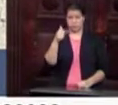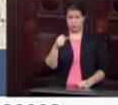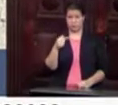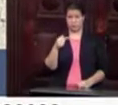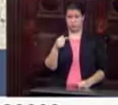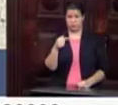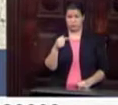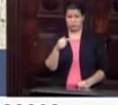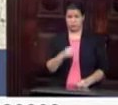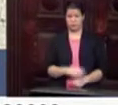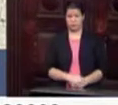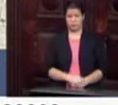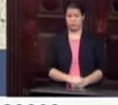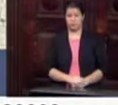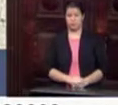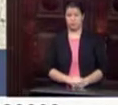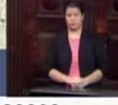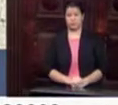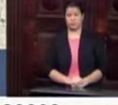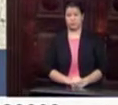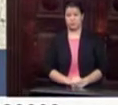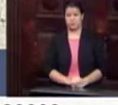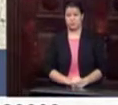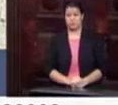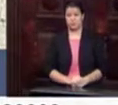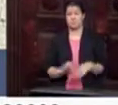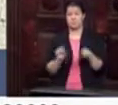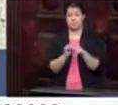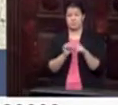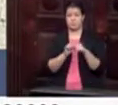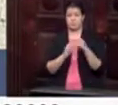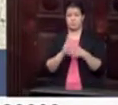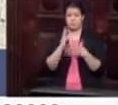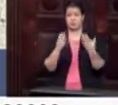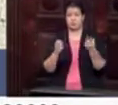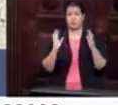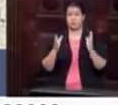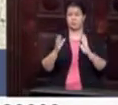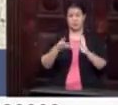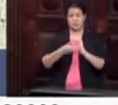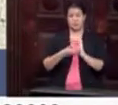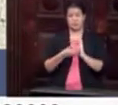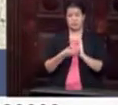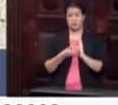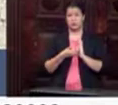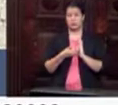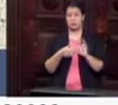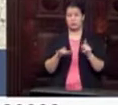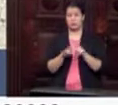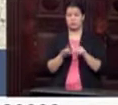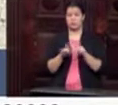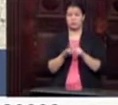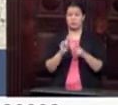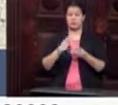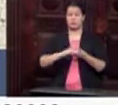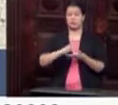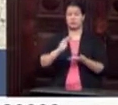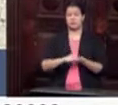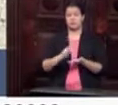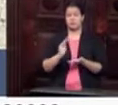PLC 347. Está aprovado pela Câmara e ainda faltam